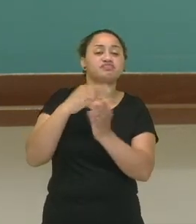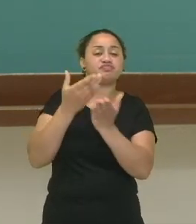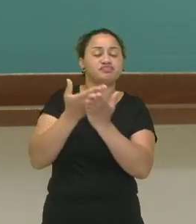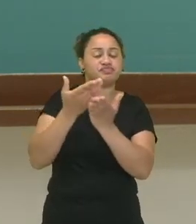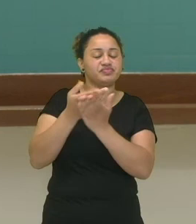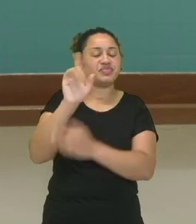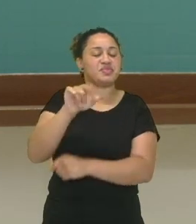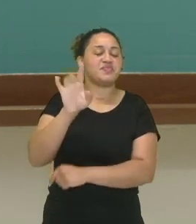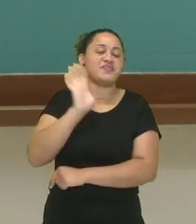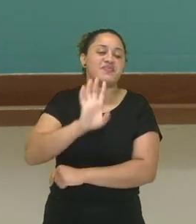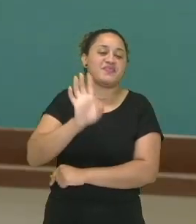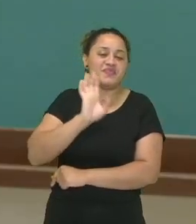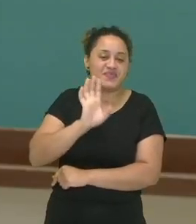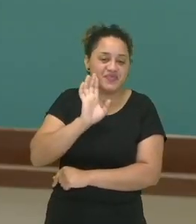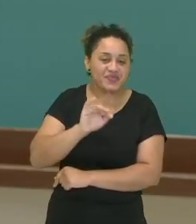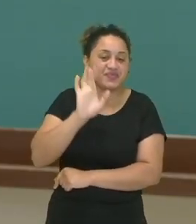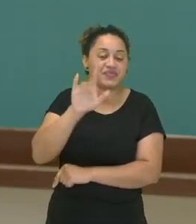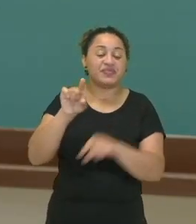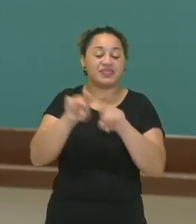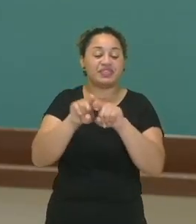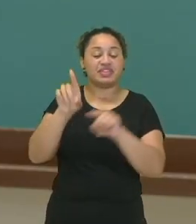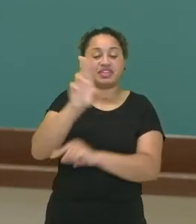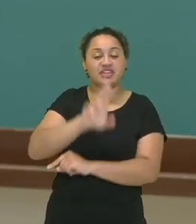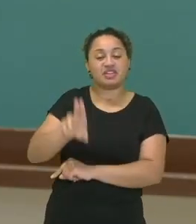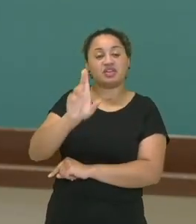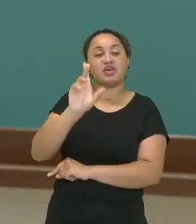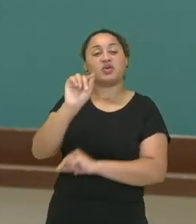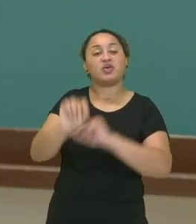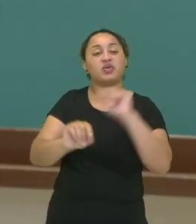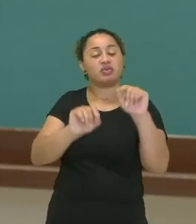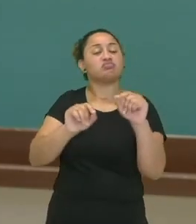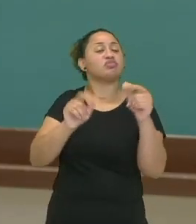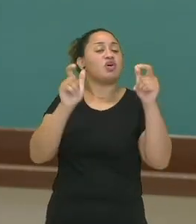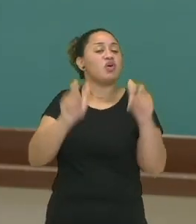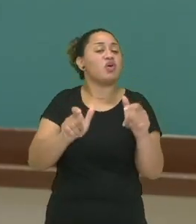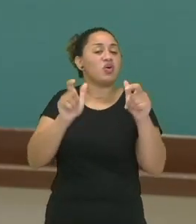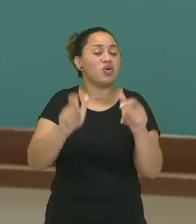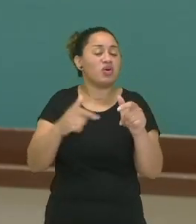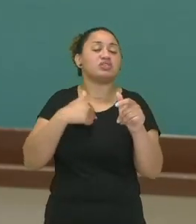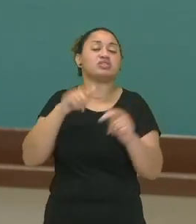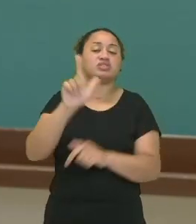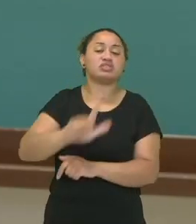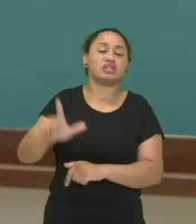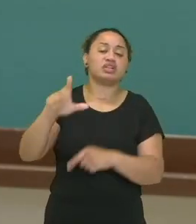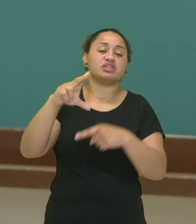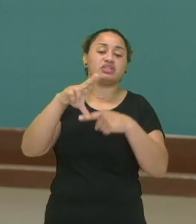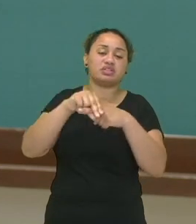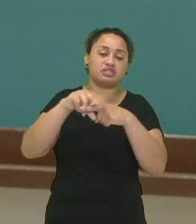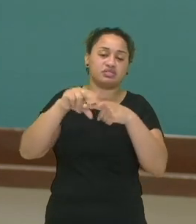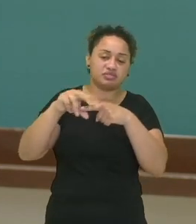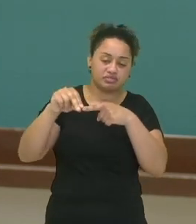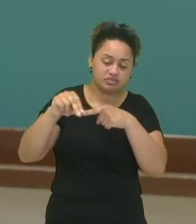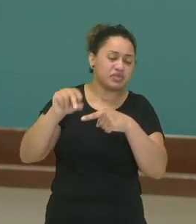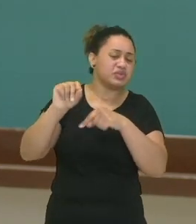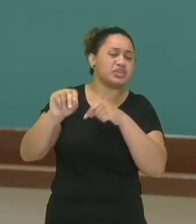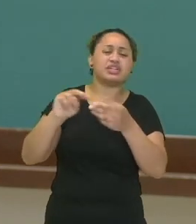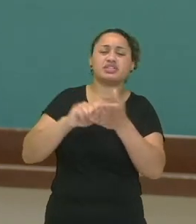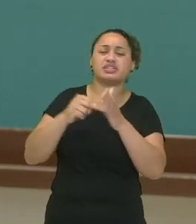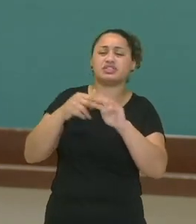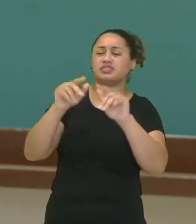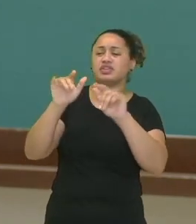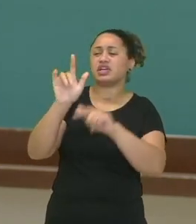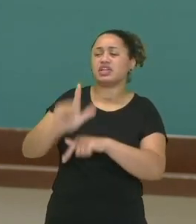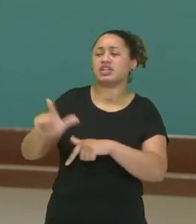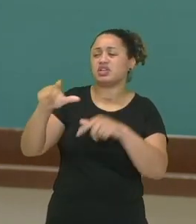bem bacana. E é muito utilizada a xilogravura e a cromoxilogravura na literatura de cordel. O que é a literatura de cordel,